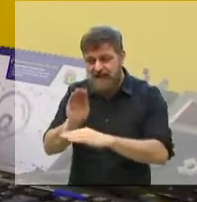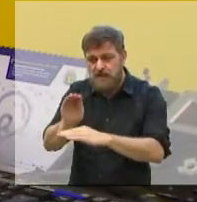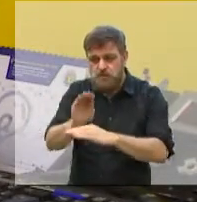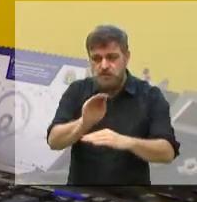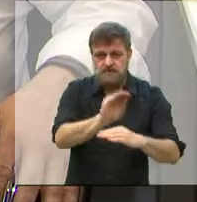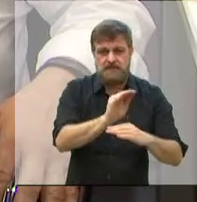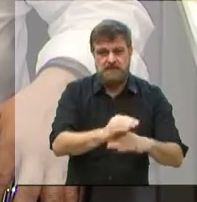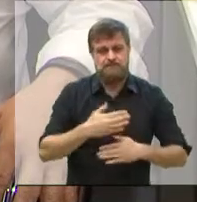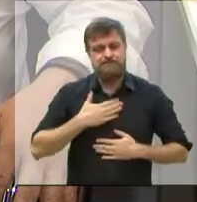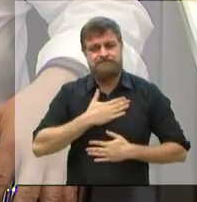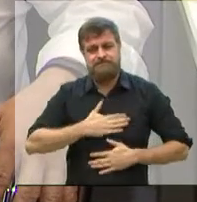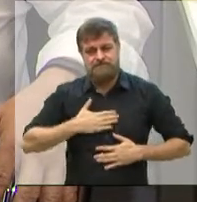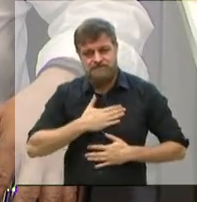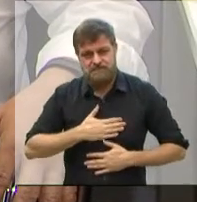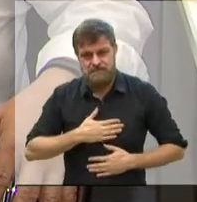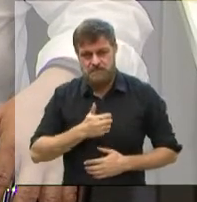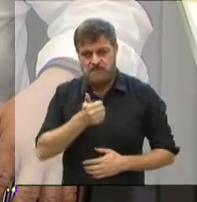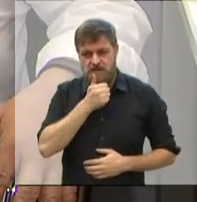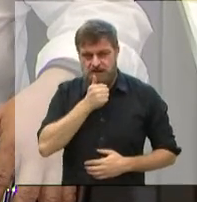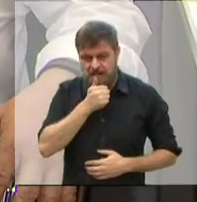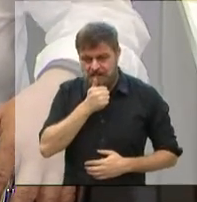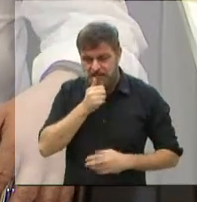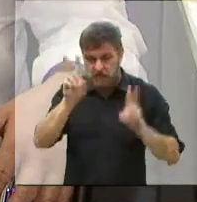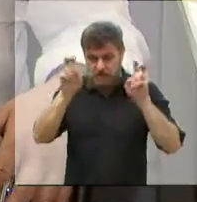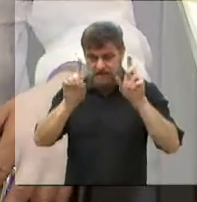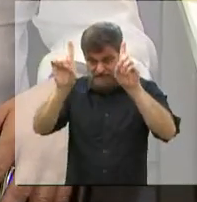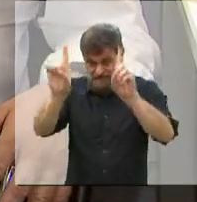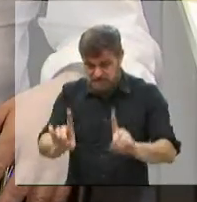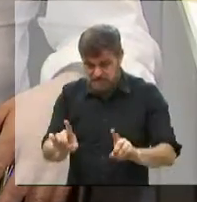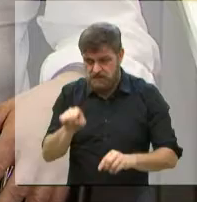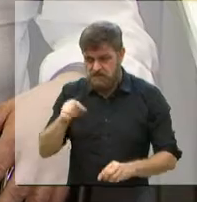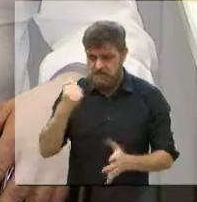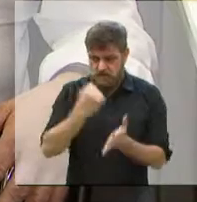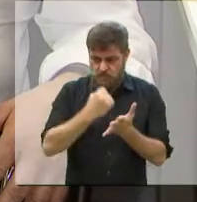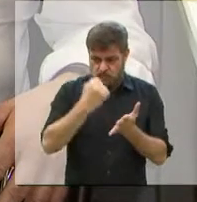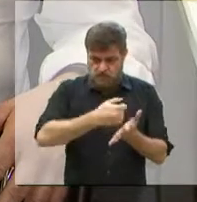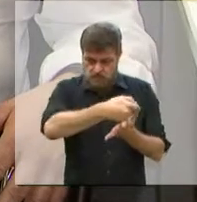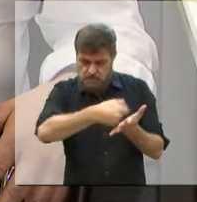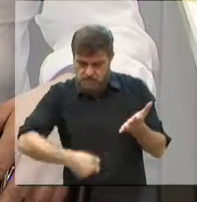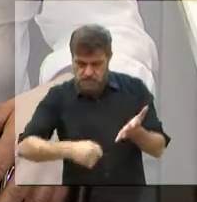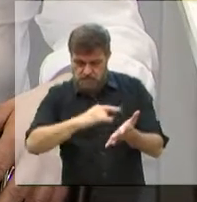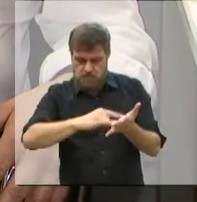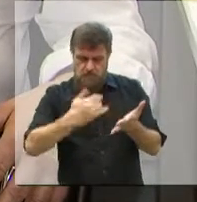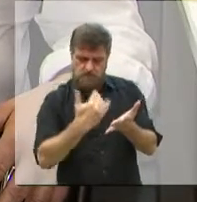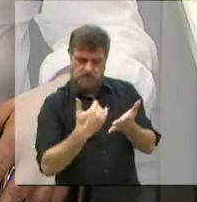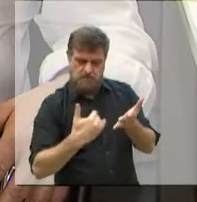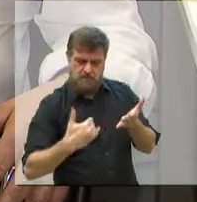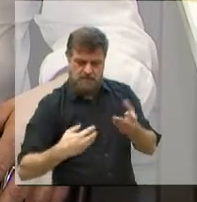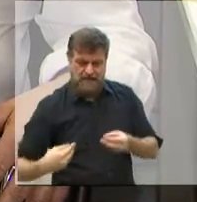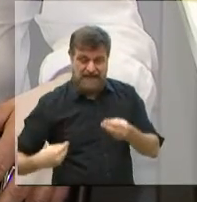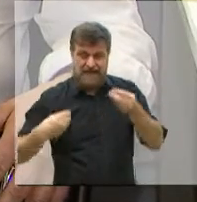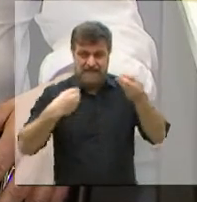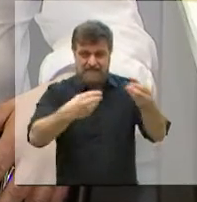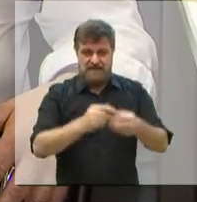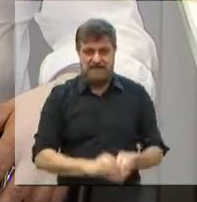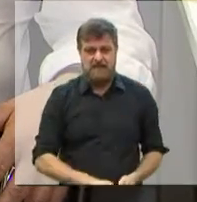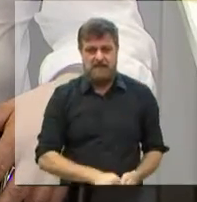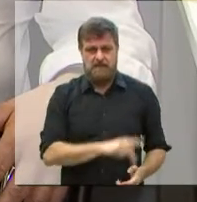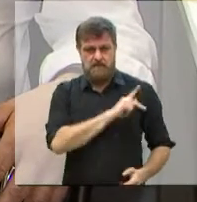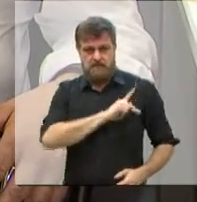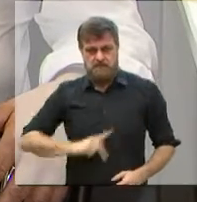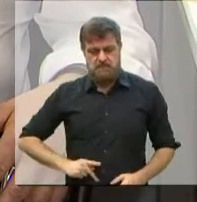muito gratificante. E ainda falando de pessoa com deficiência, o senhor protocolou recentemente a moção, né, para o governo federal